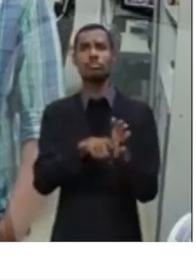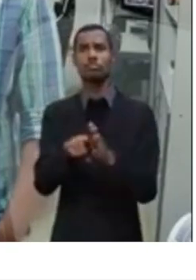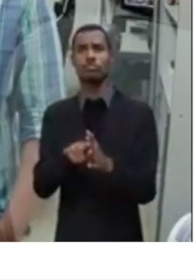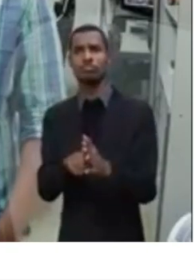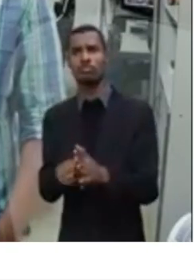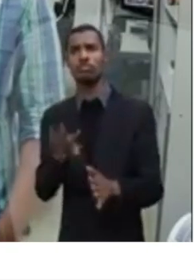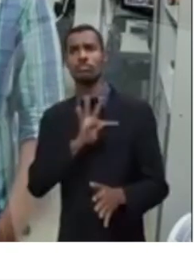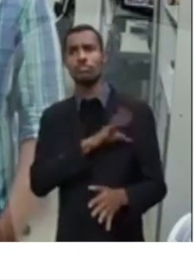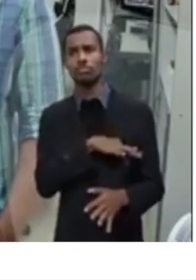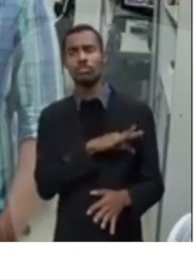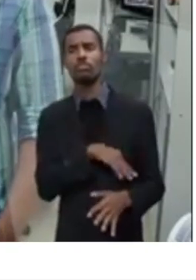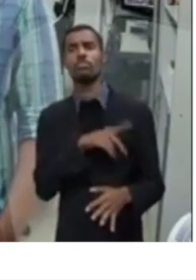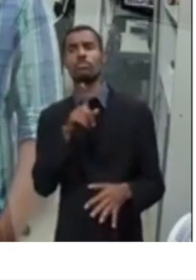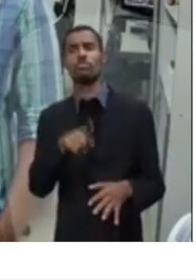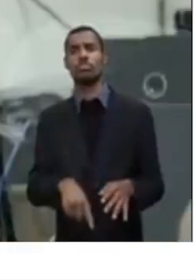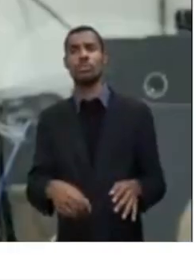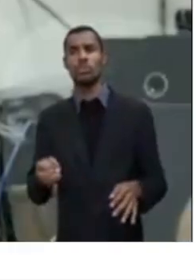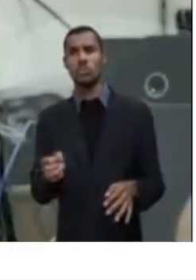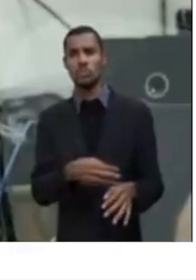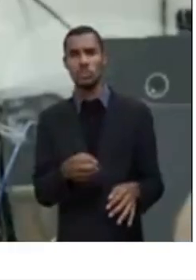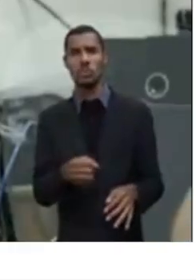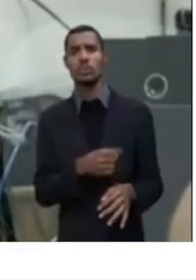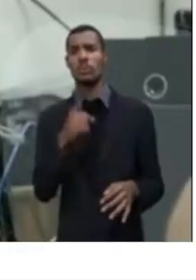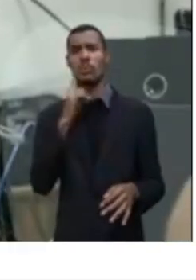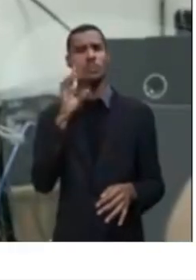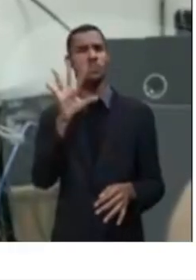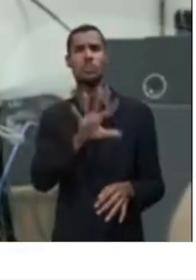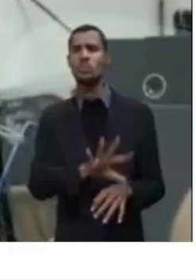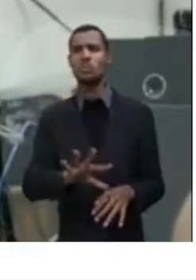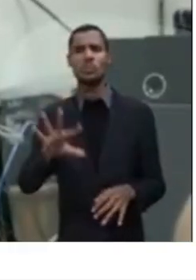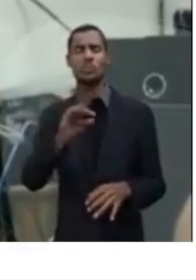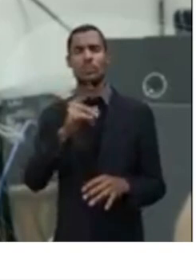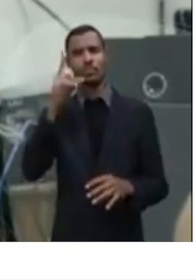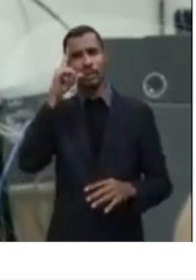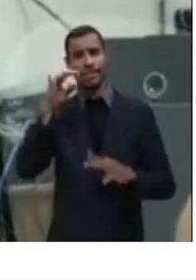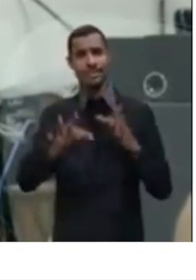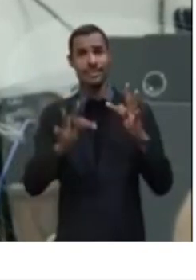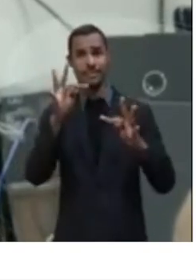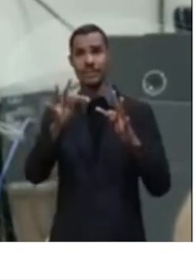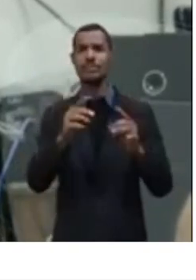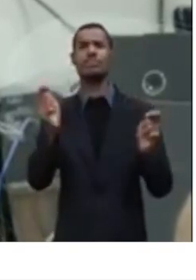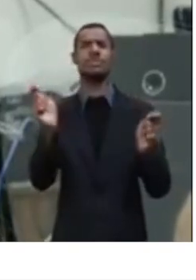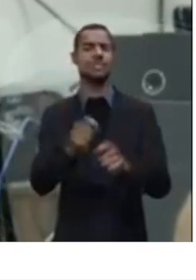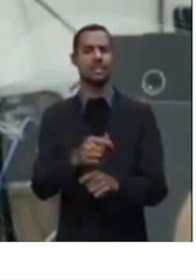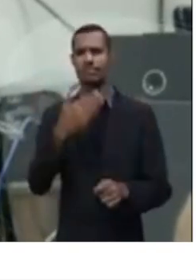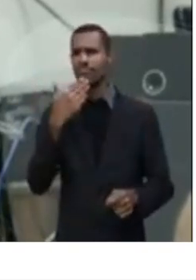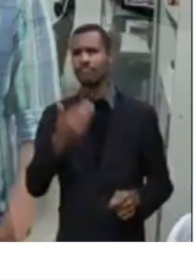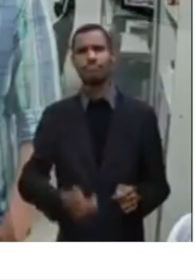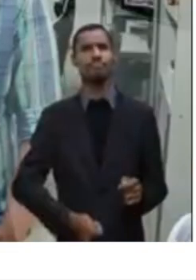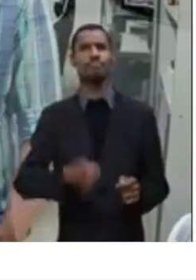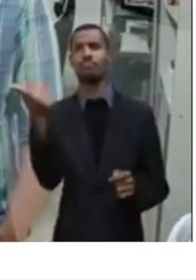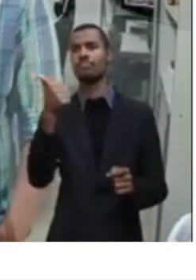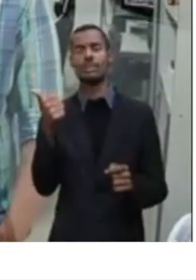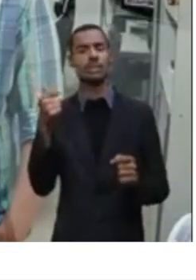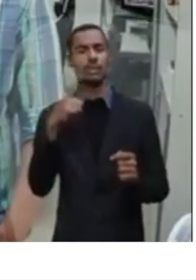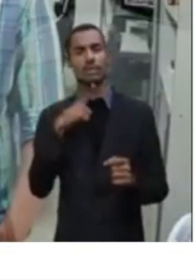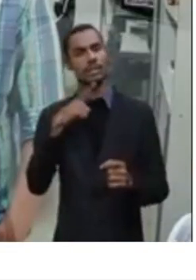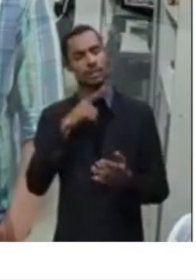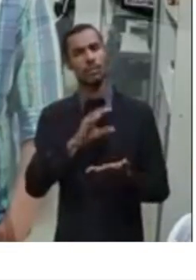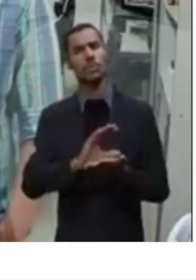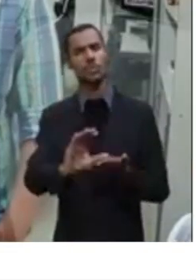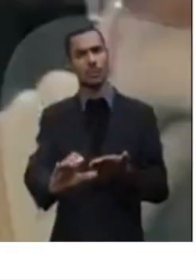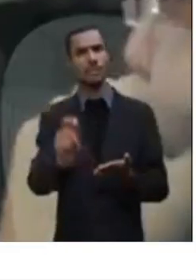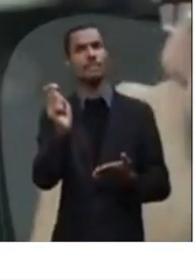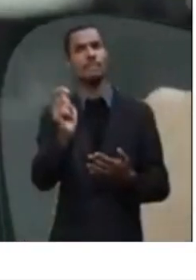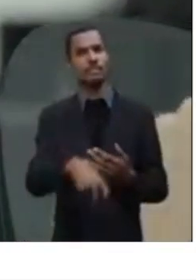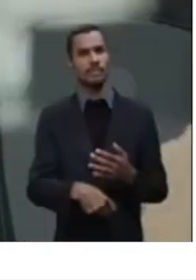investigações geotécnicas um pouco mais modernas. Então tudo que está chegando de tecnologia acaba gerando uma tomada de decisão muito mais confiável para a